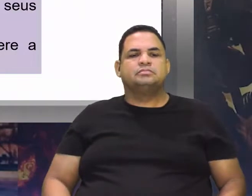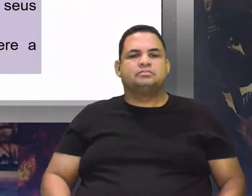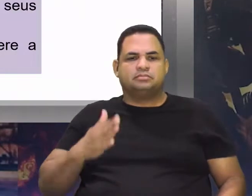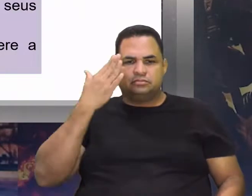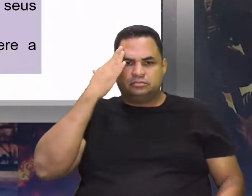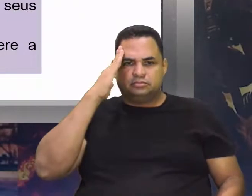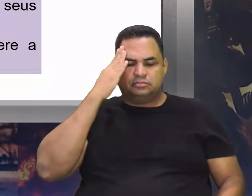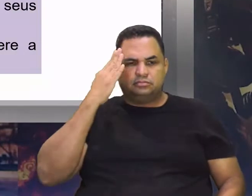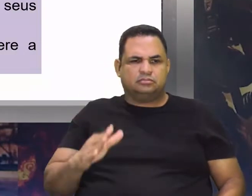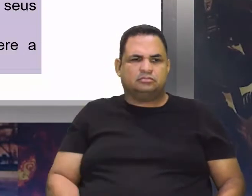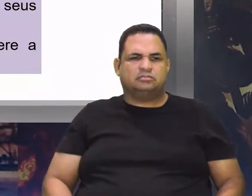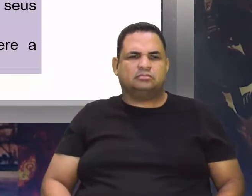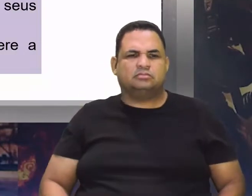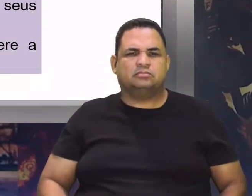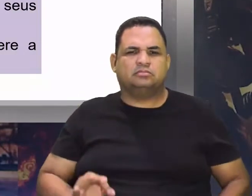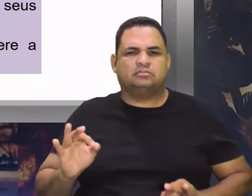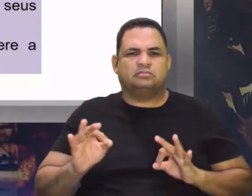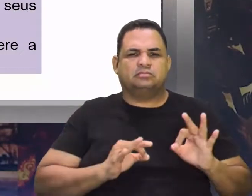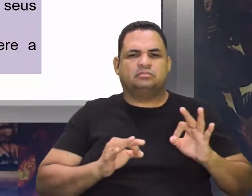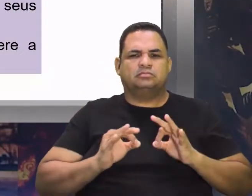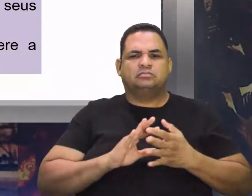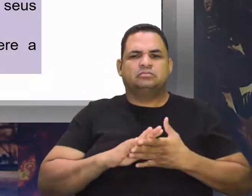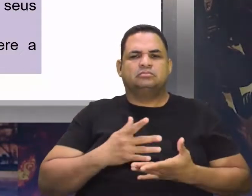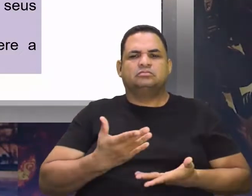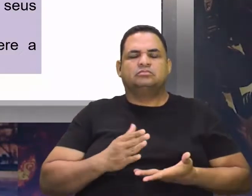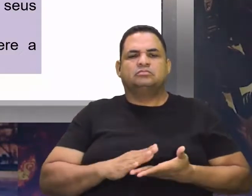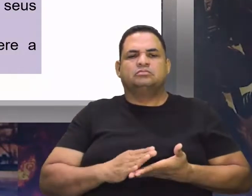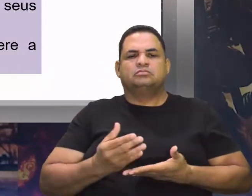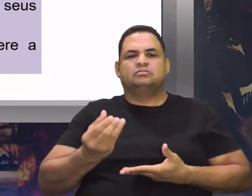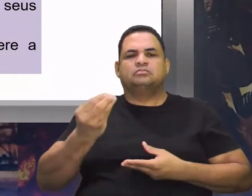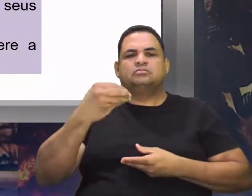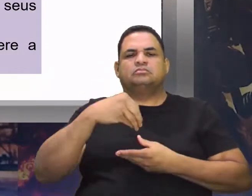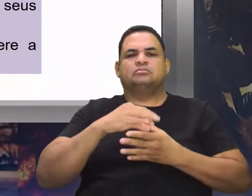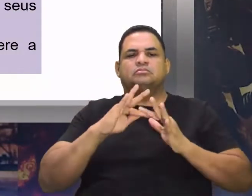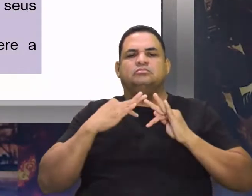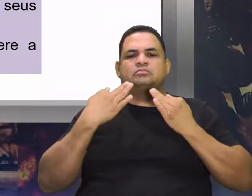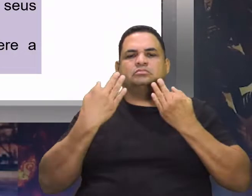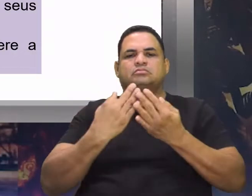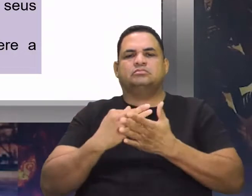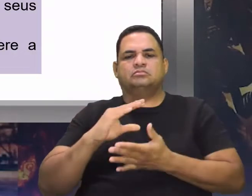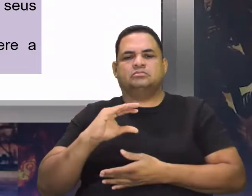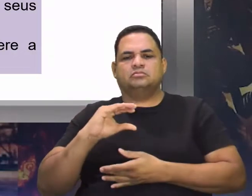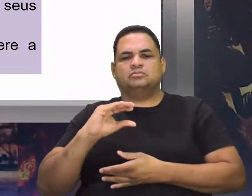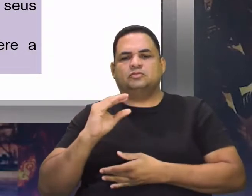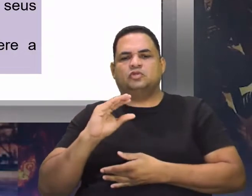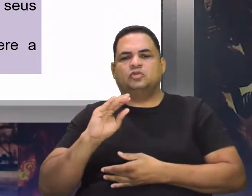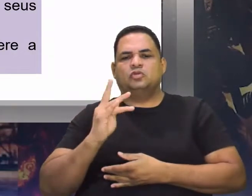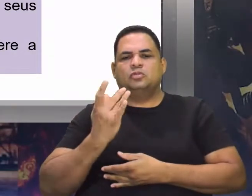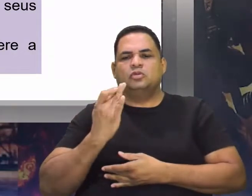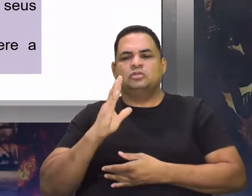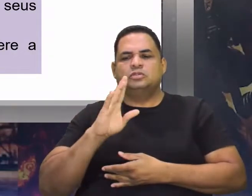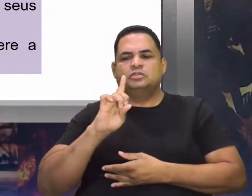Entenderam? Nas ordens dos primatas, pertencemos à família dos